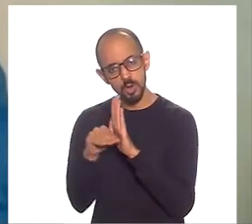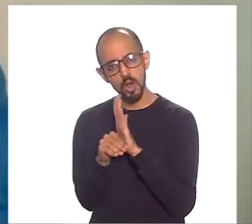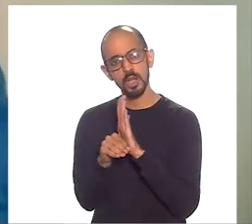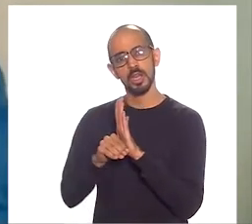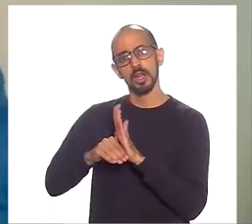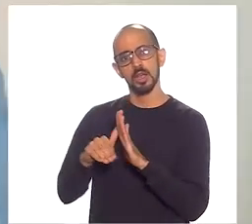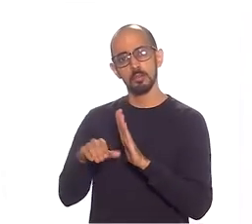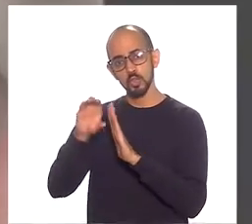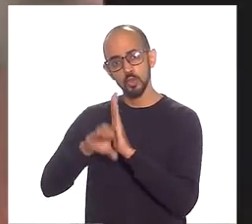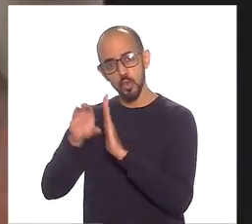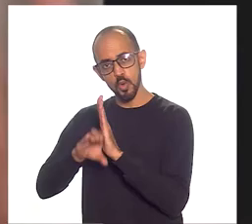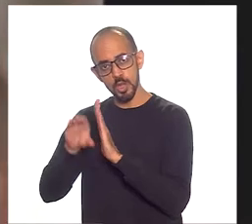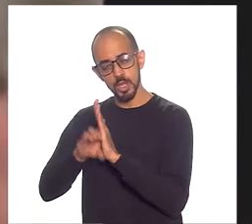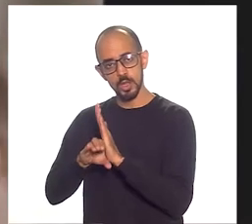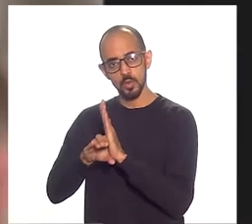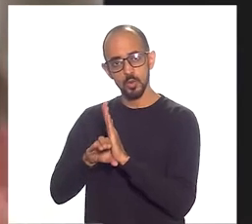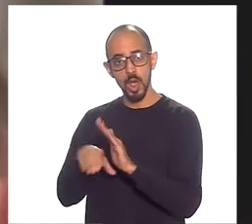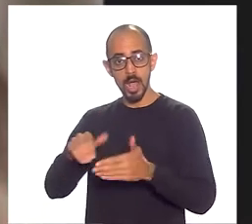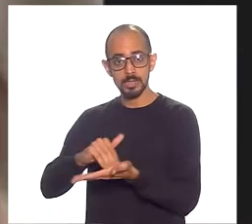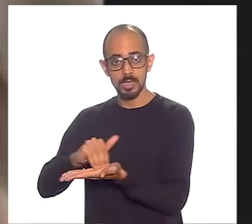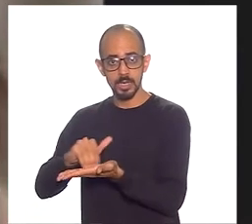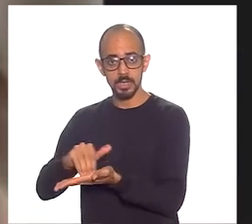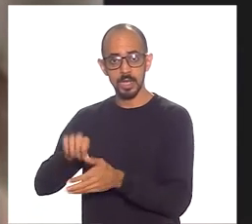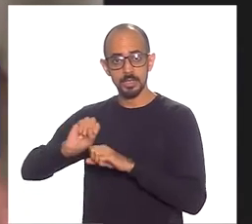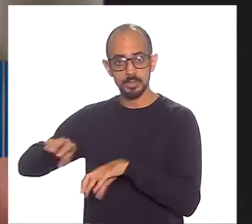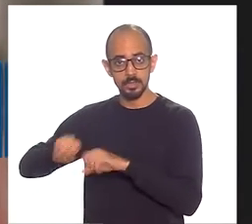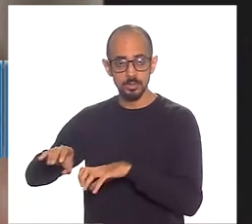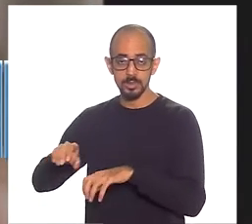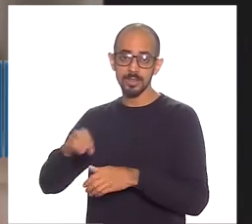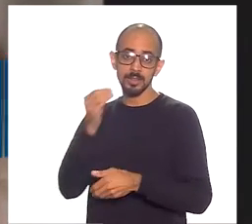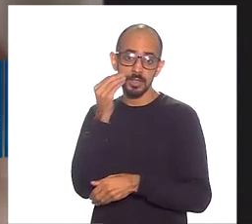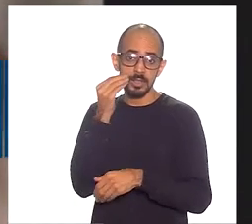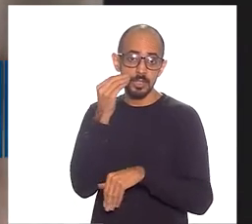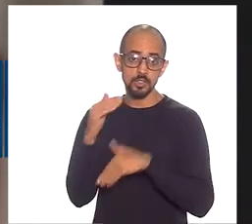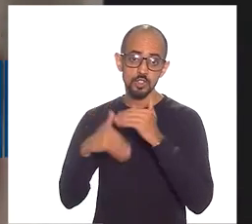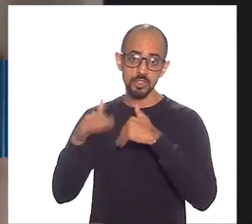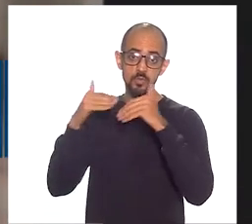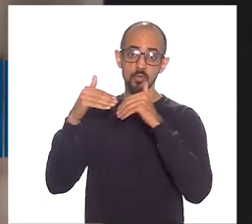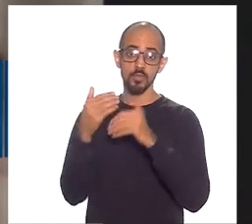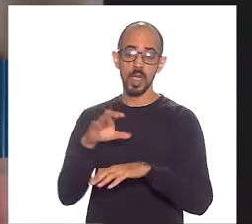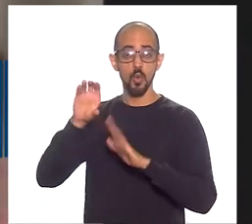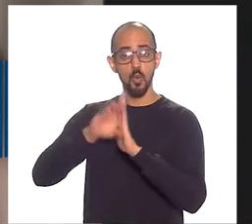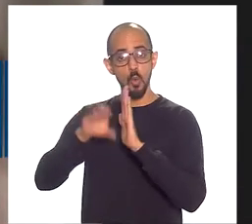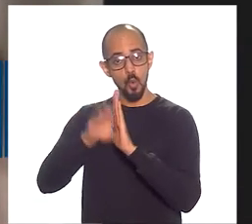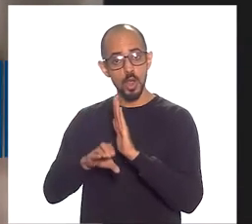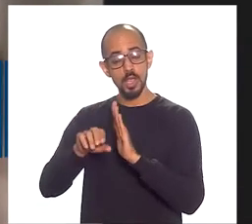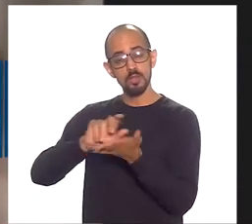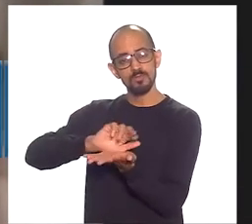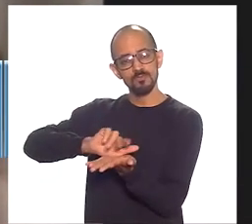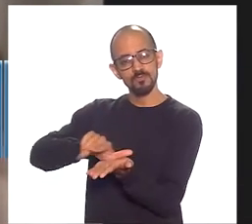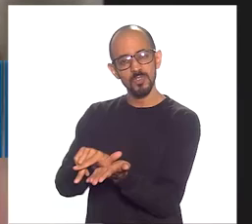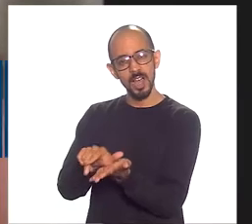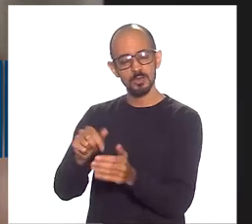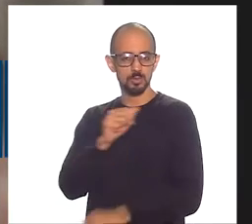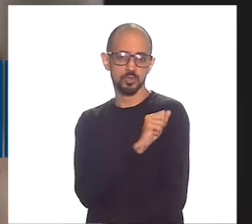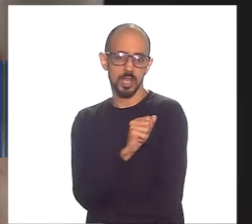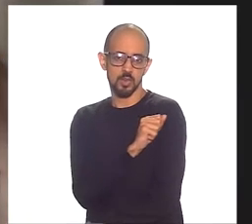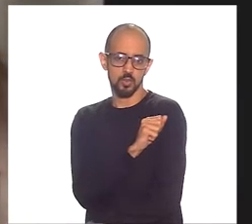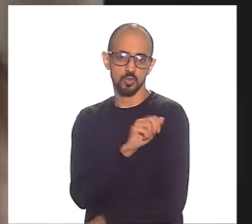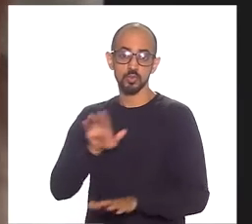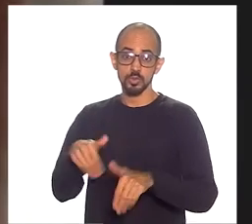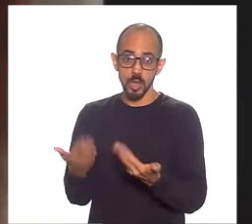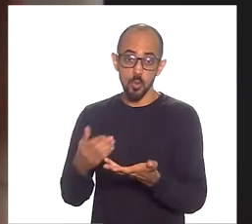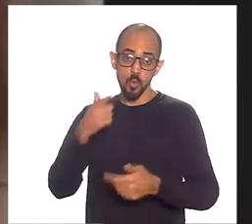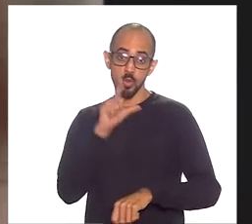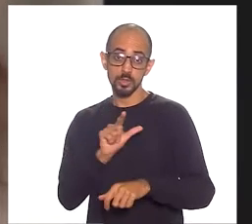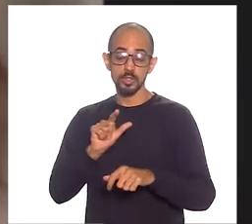Nacional Comum Curricular. A Secretaria de Educação vem tentando desenvolver um currículo mais diversificado para os nossos alunos. Então, com isso,